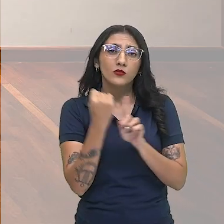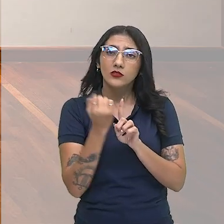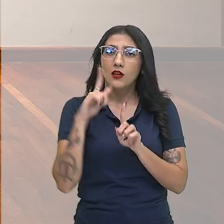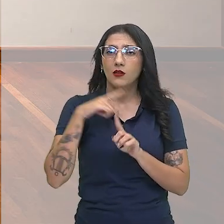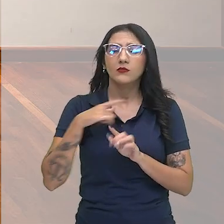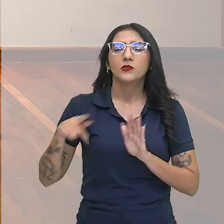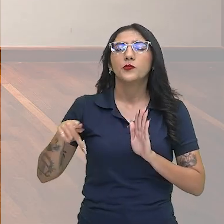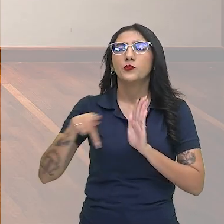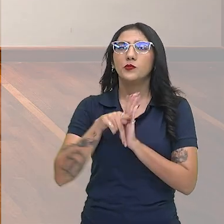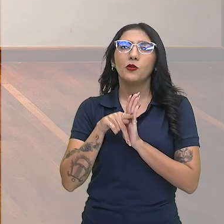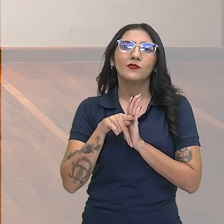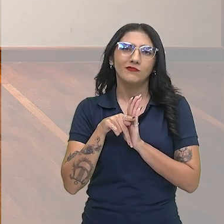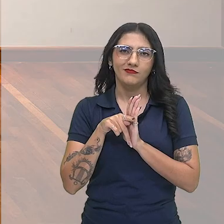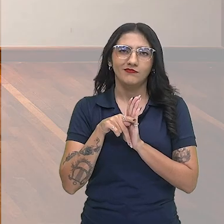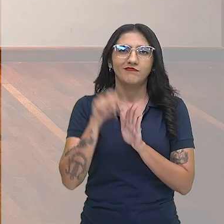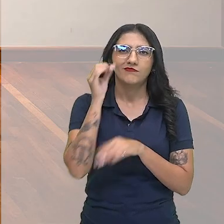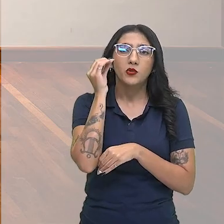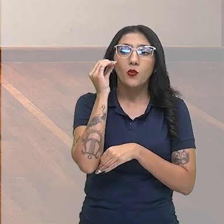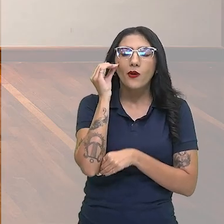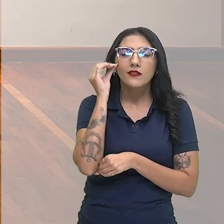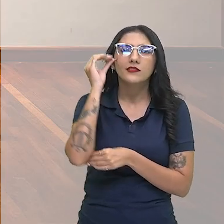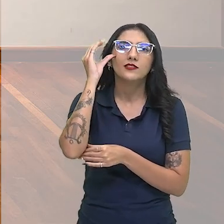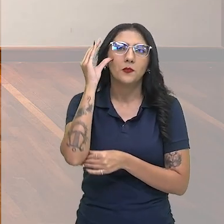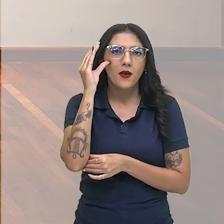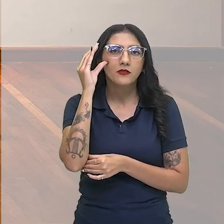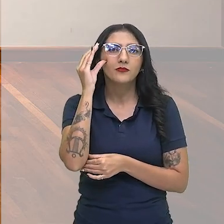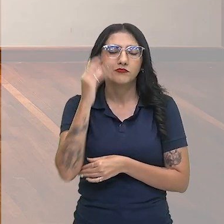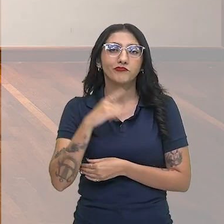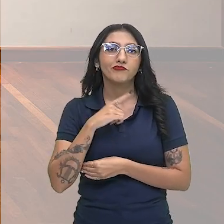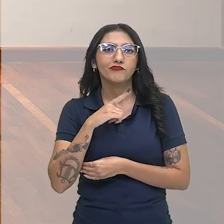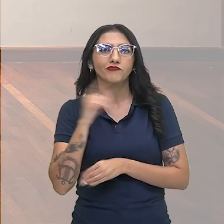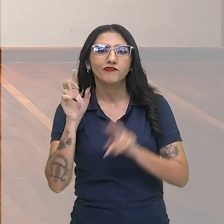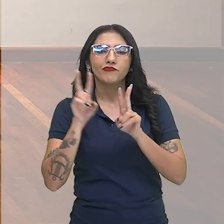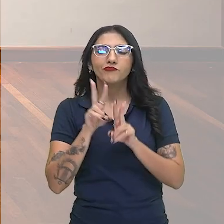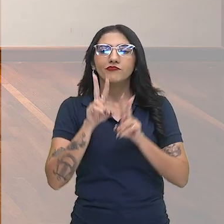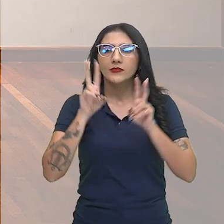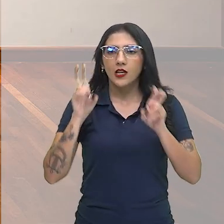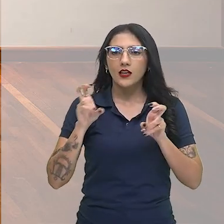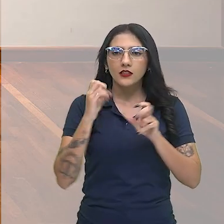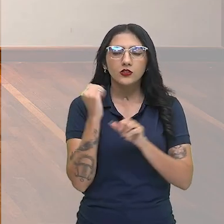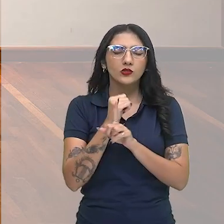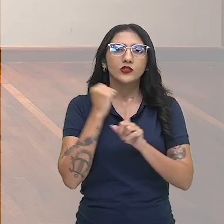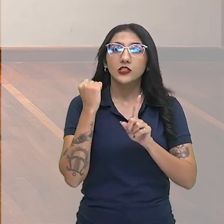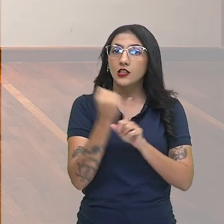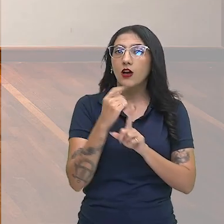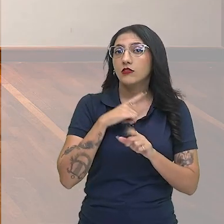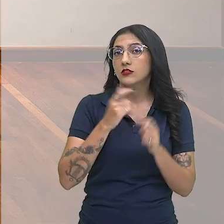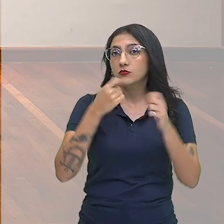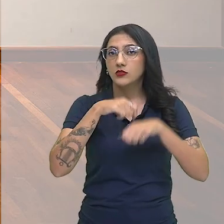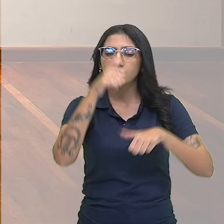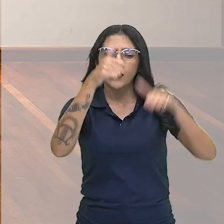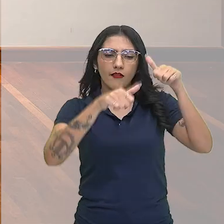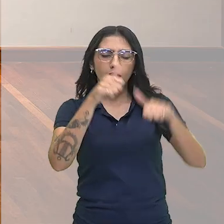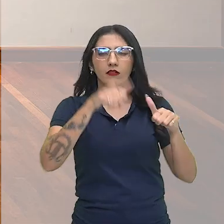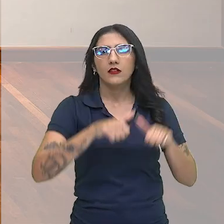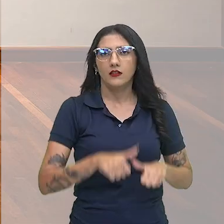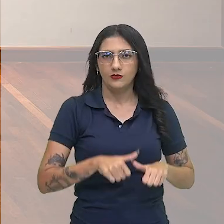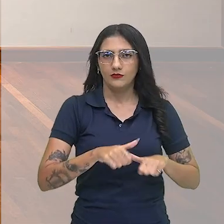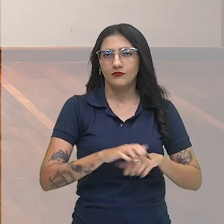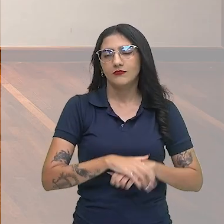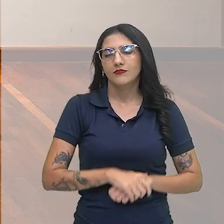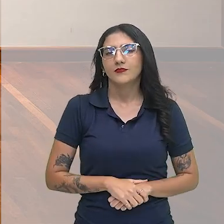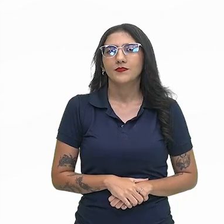Um desses conhecimentos que tratam da questão social, que vai analisar as questões sociais,